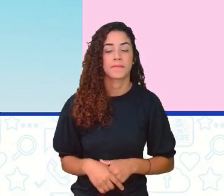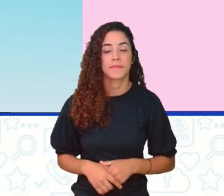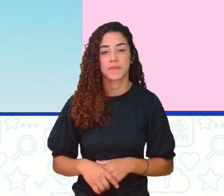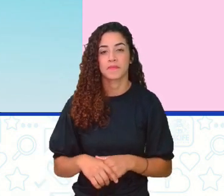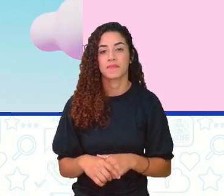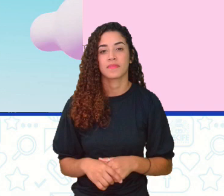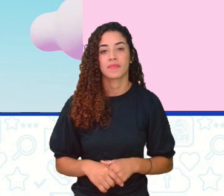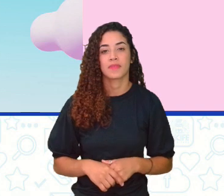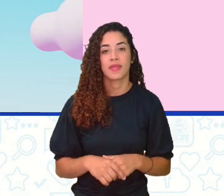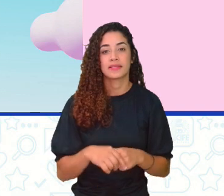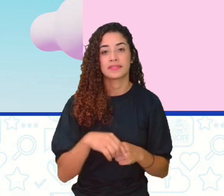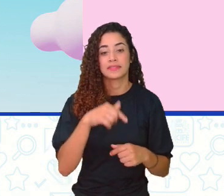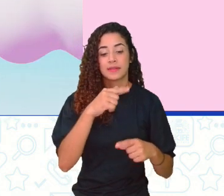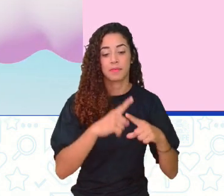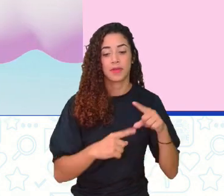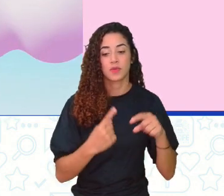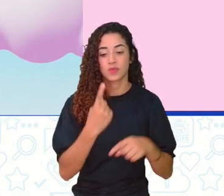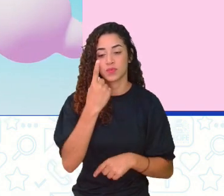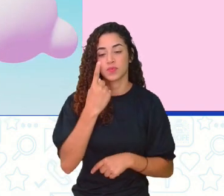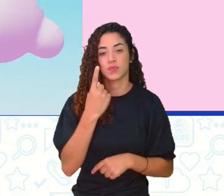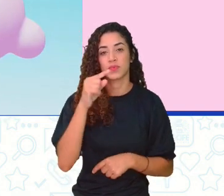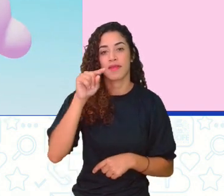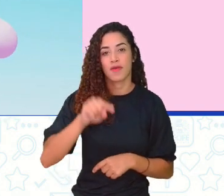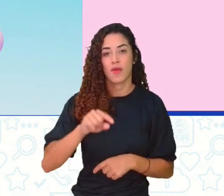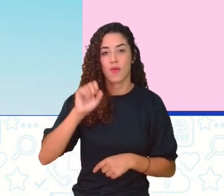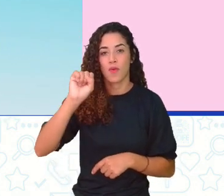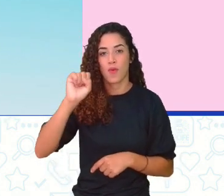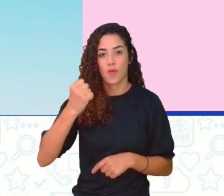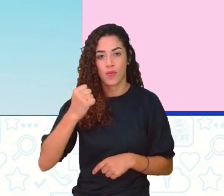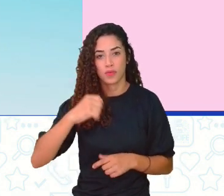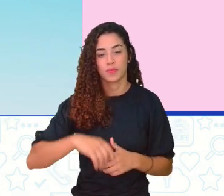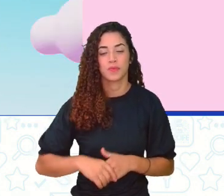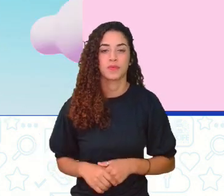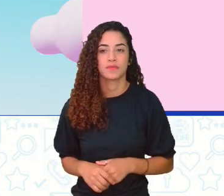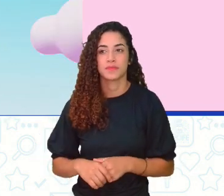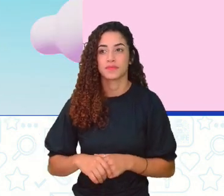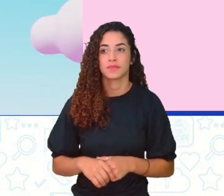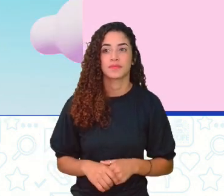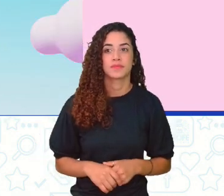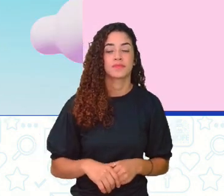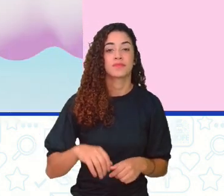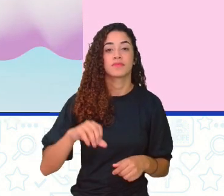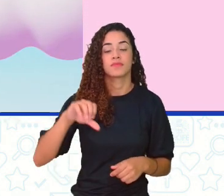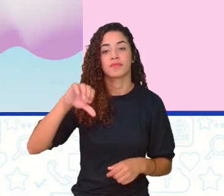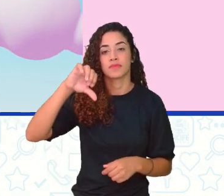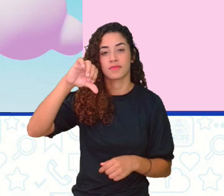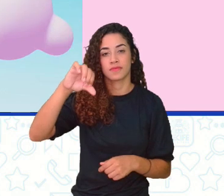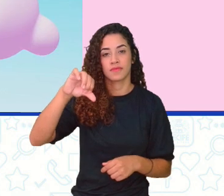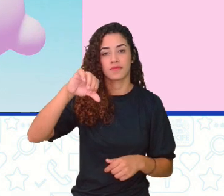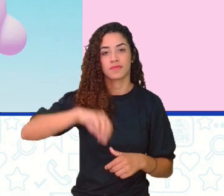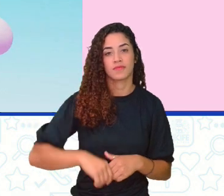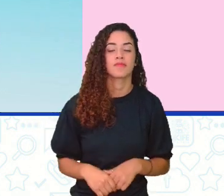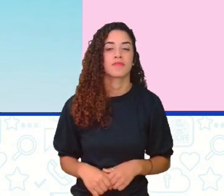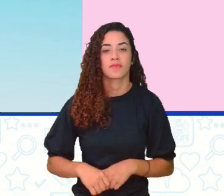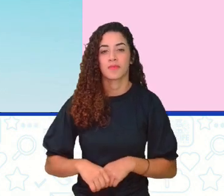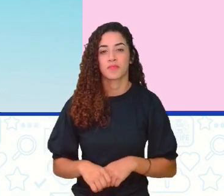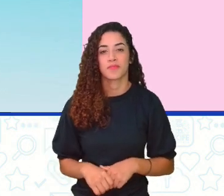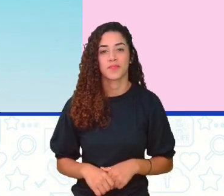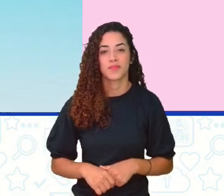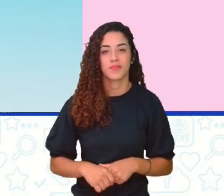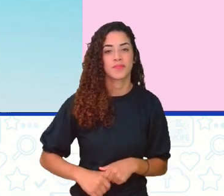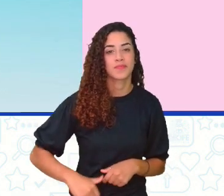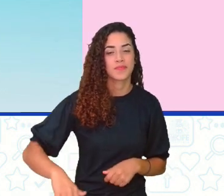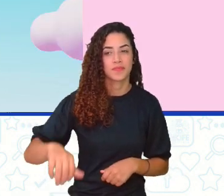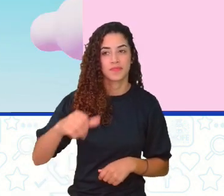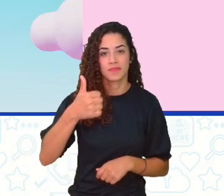7. 7 mais 1, vem o 8. 8 mais 1, vem o 9. 9